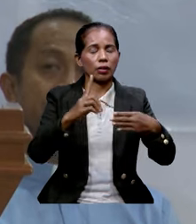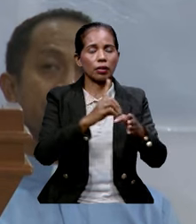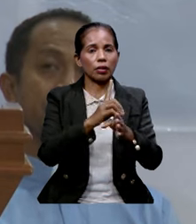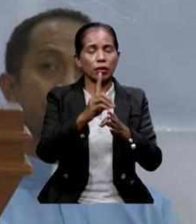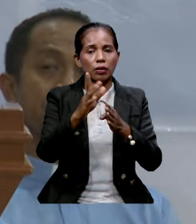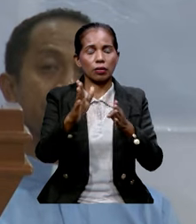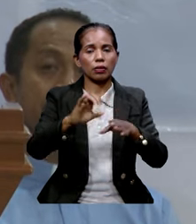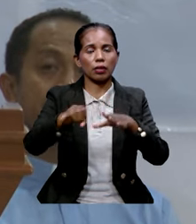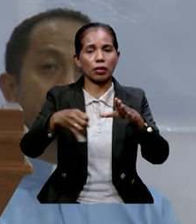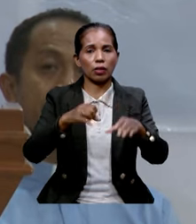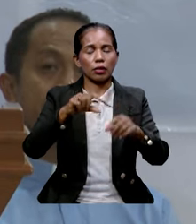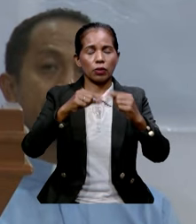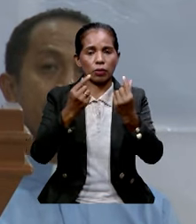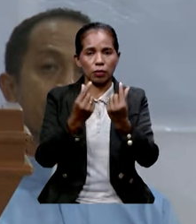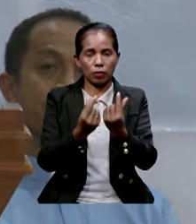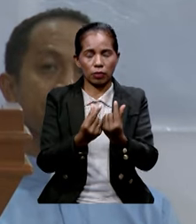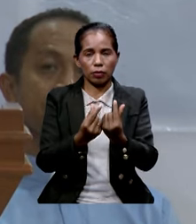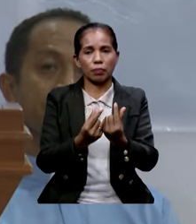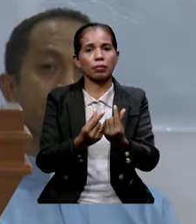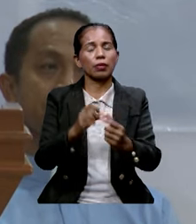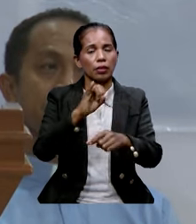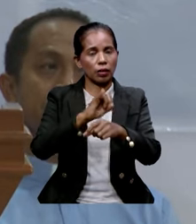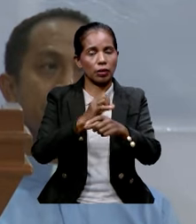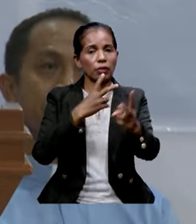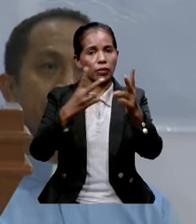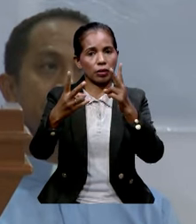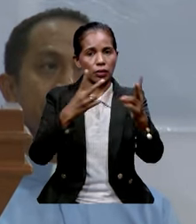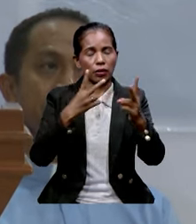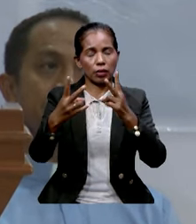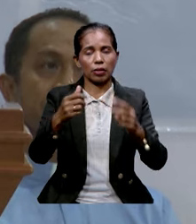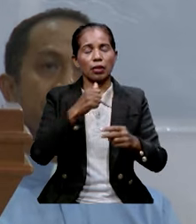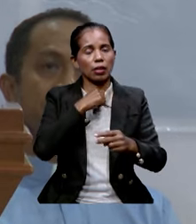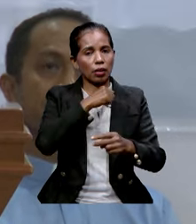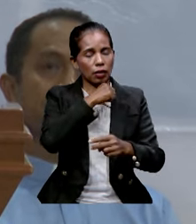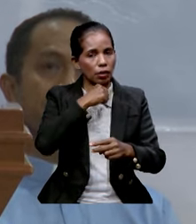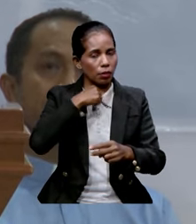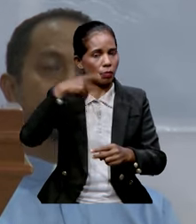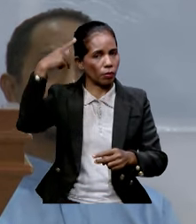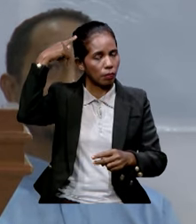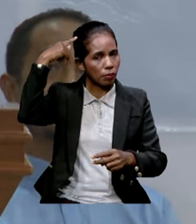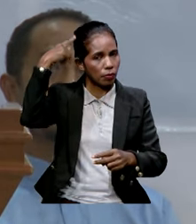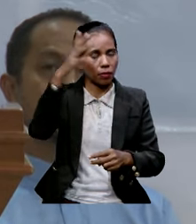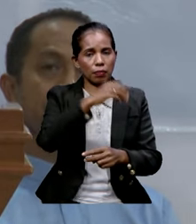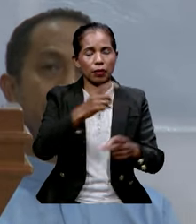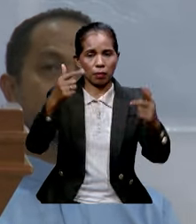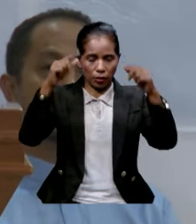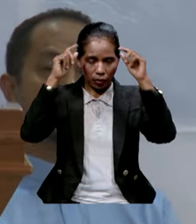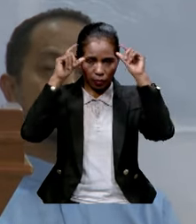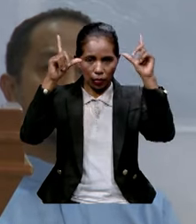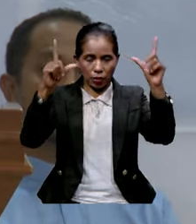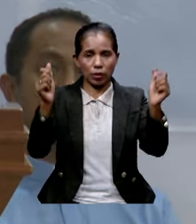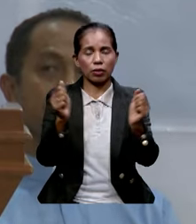Igreja para a visita do Santo Padre em Timor-Leste, Sua Eminência Dom Virgílio Cardeal do Carmo da